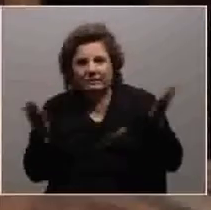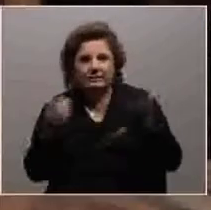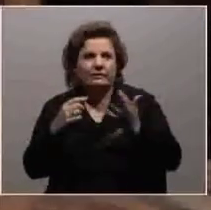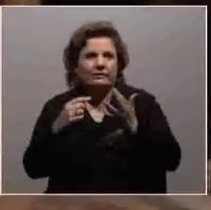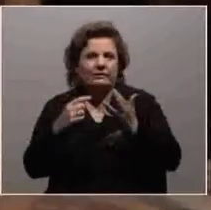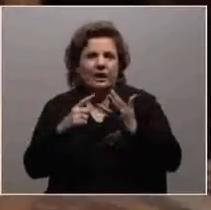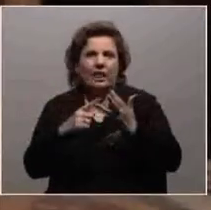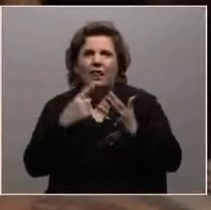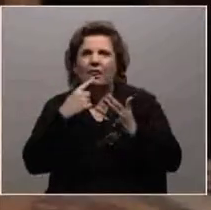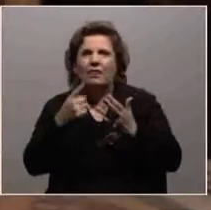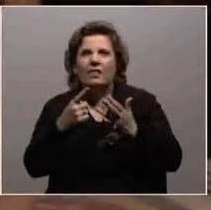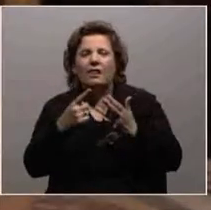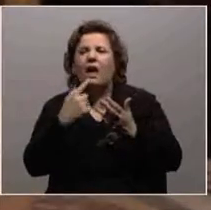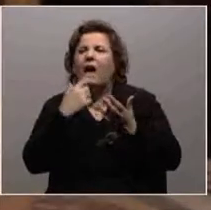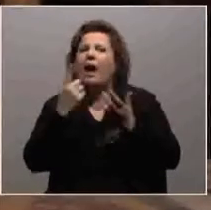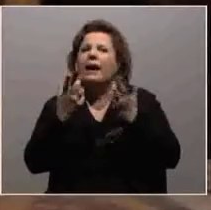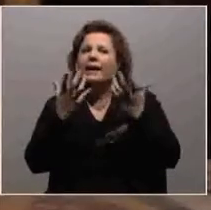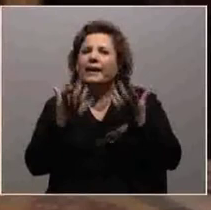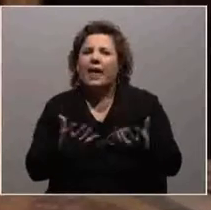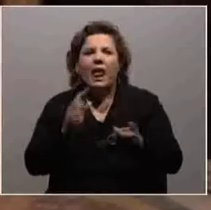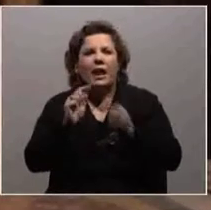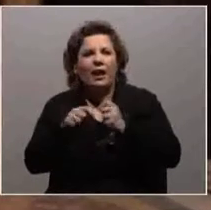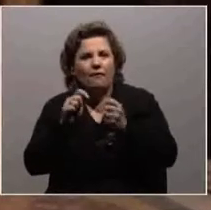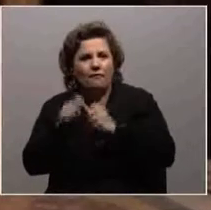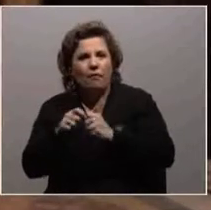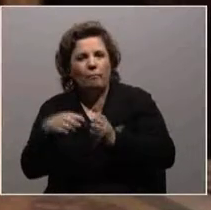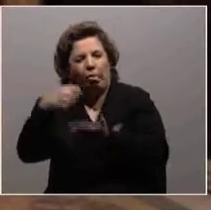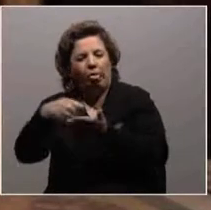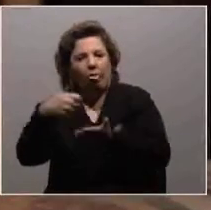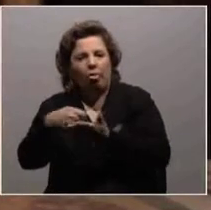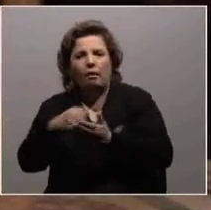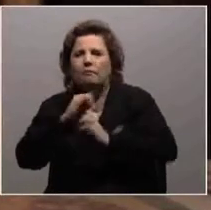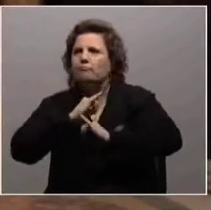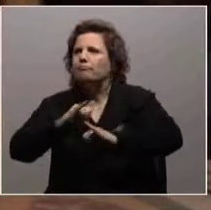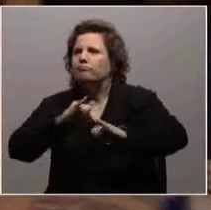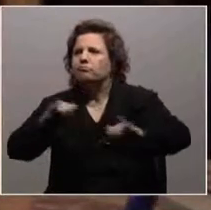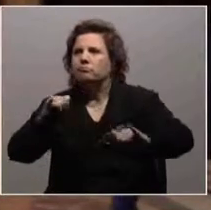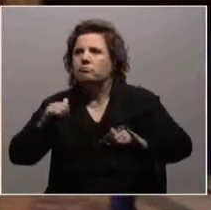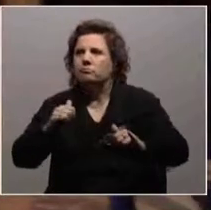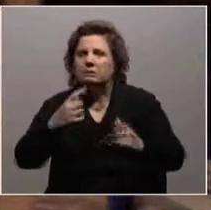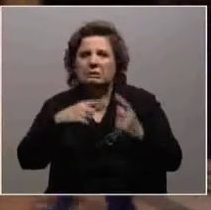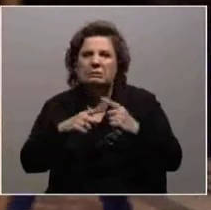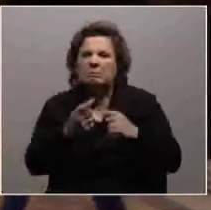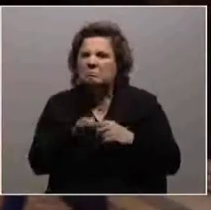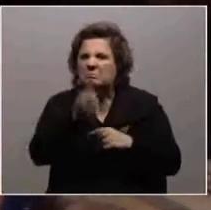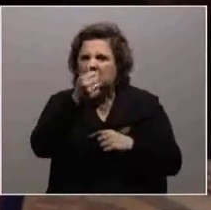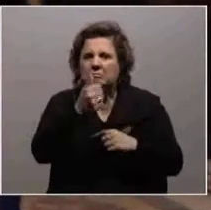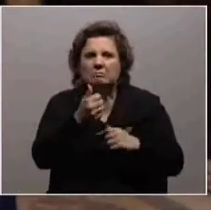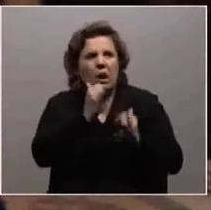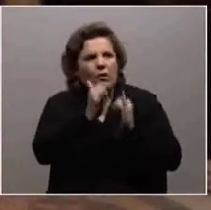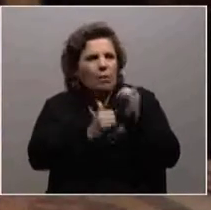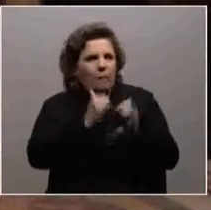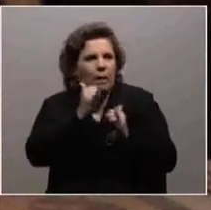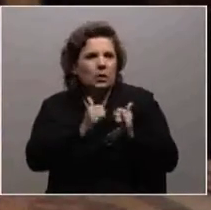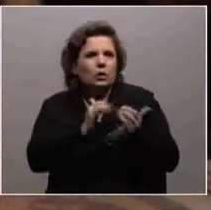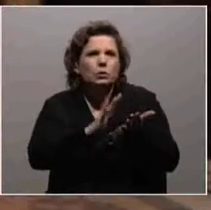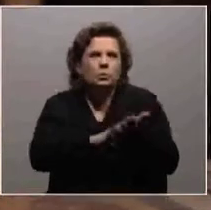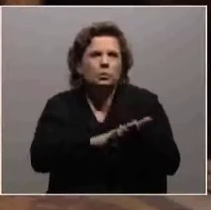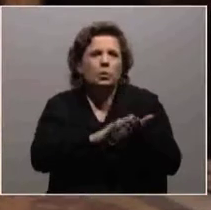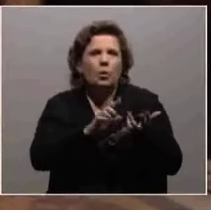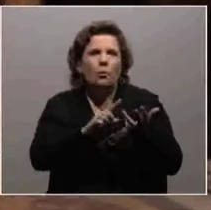por aqueles que querem essas reformas então muito pouco aparece essa informação sobre o que